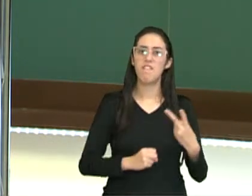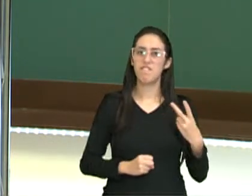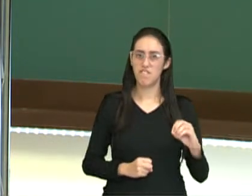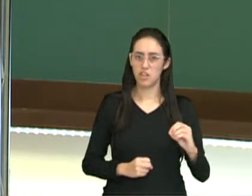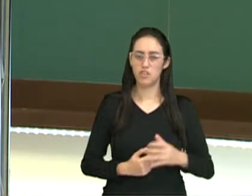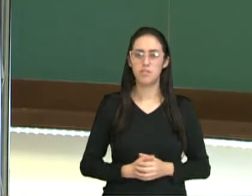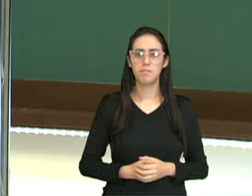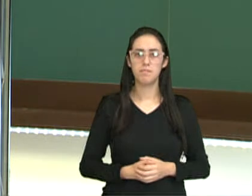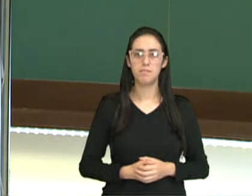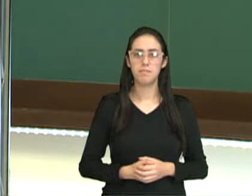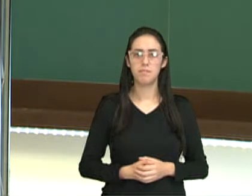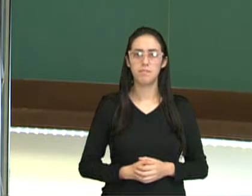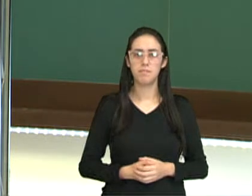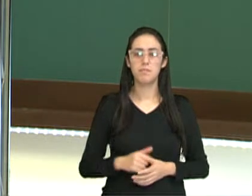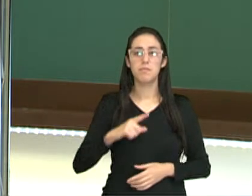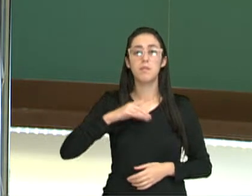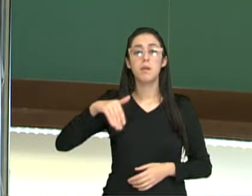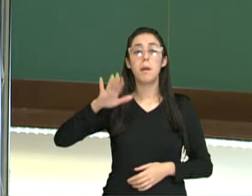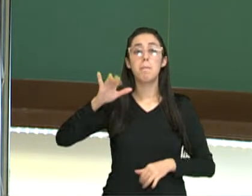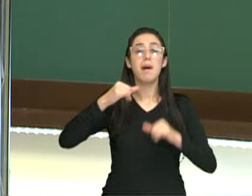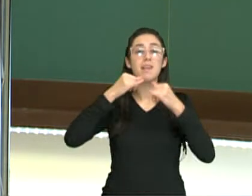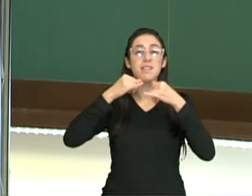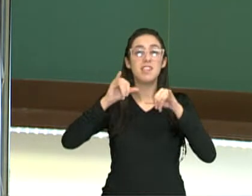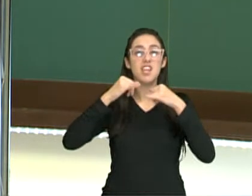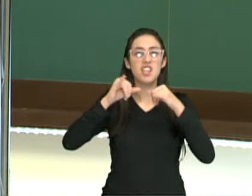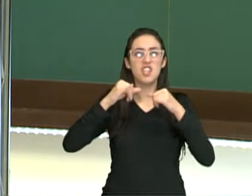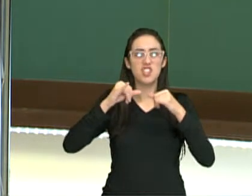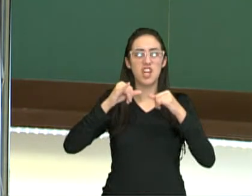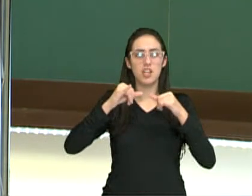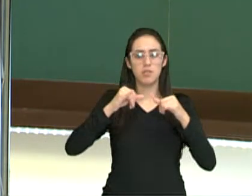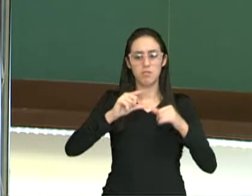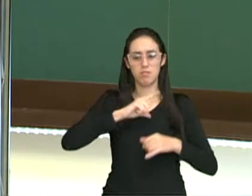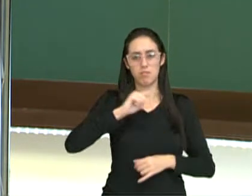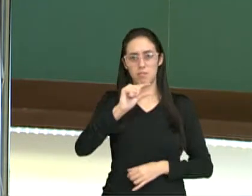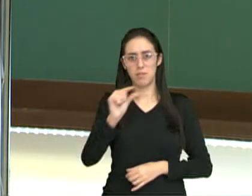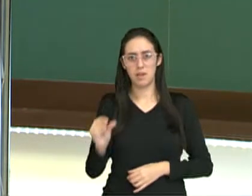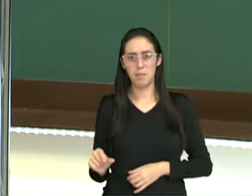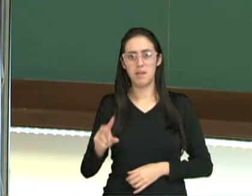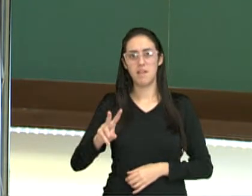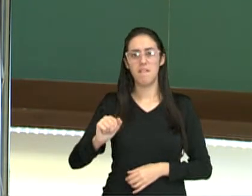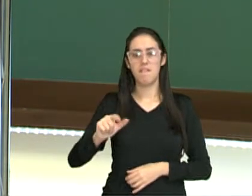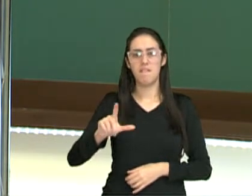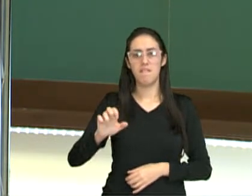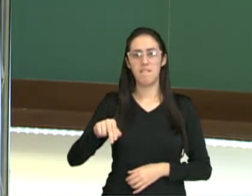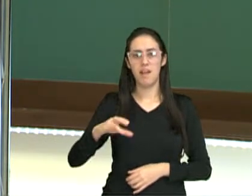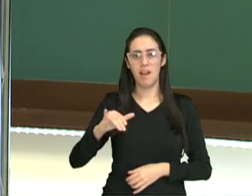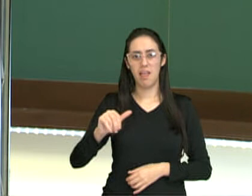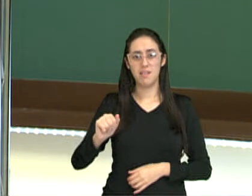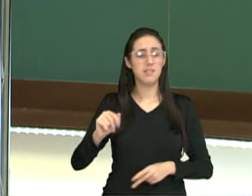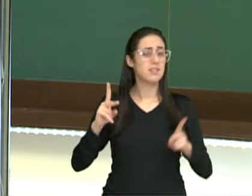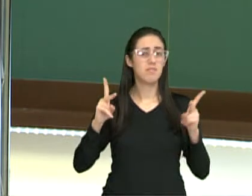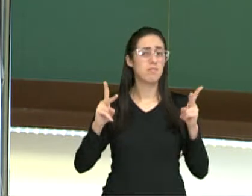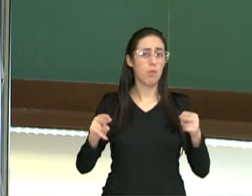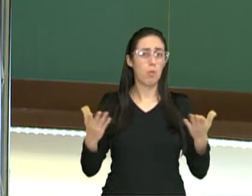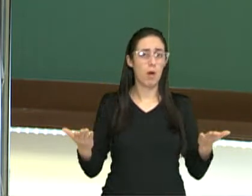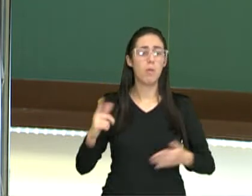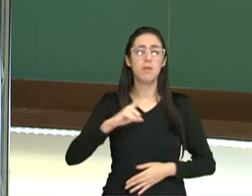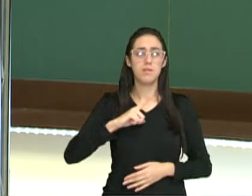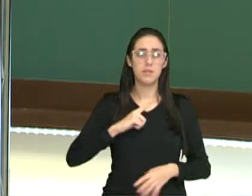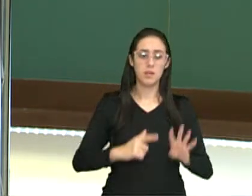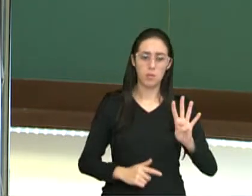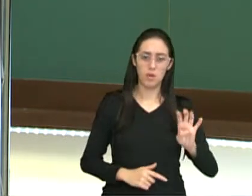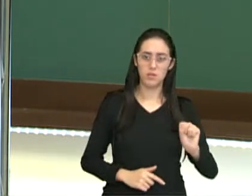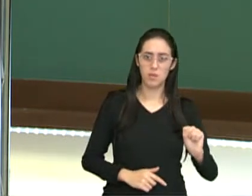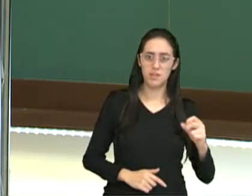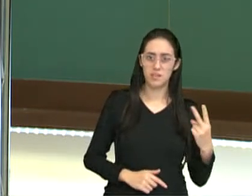O subnível mais energético e a camada de valência, nesse caso aqui, são o mesmo, porque a gente tem o